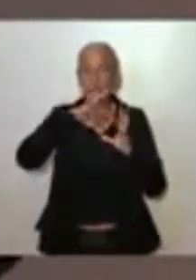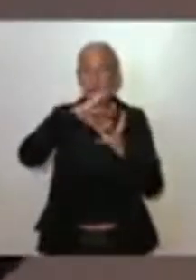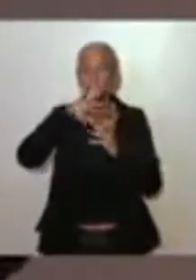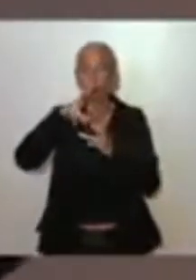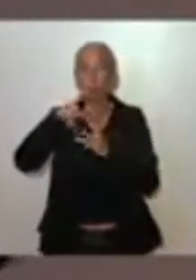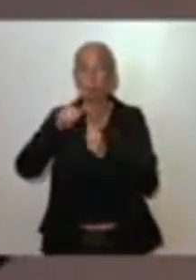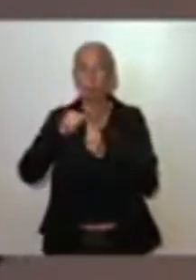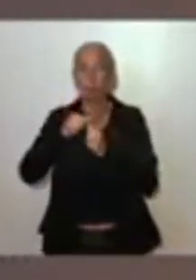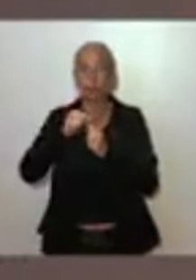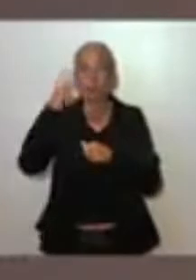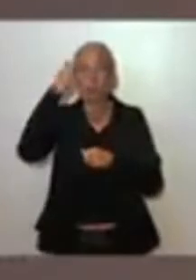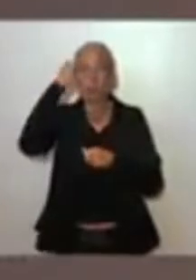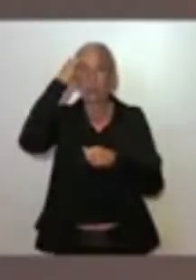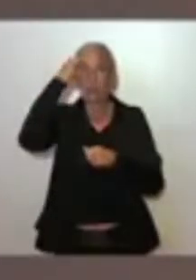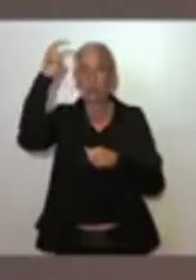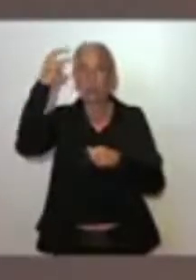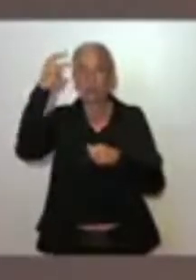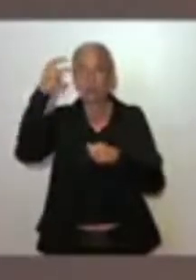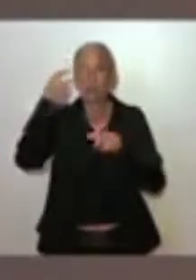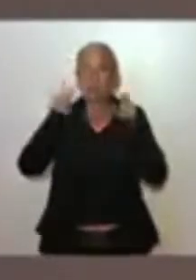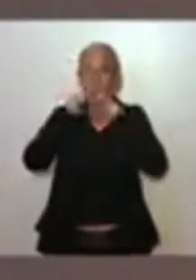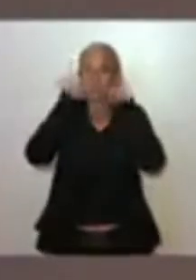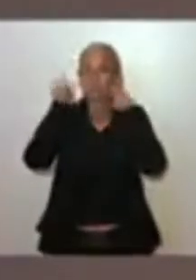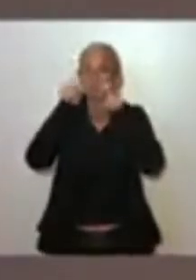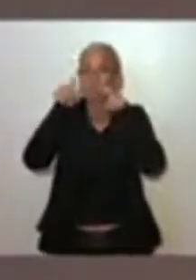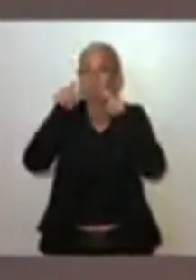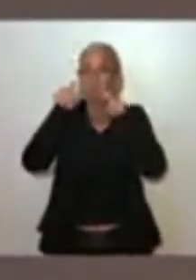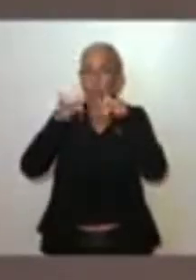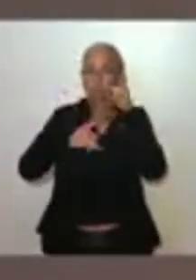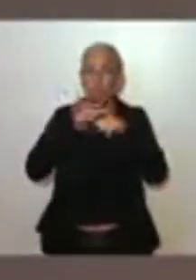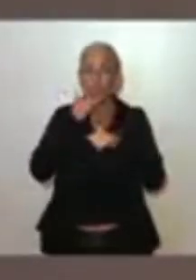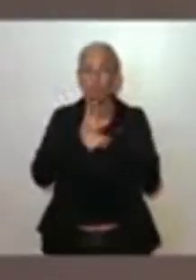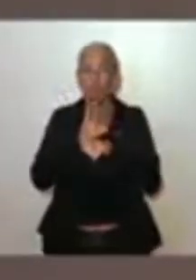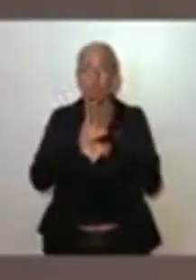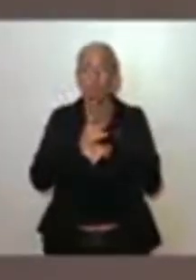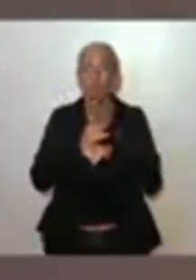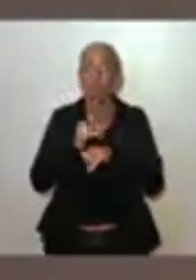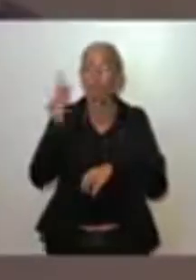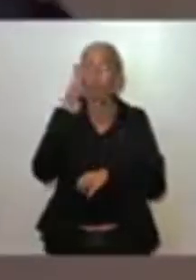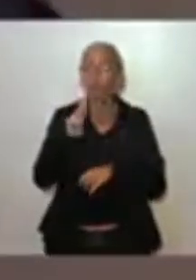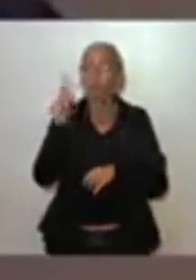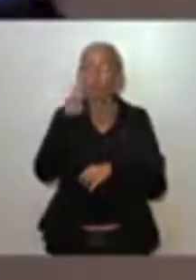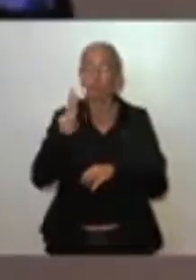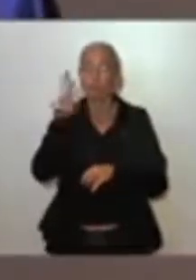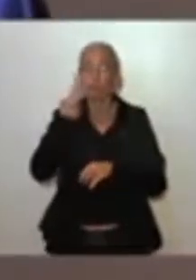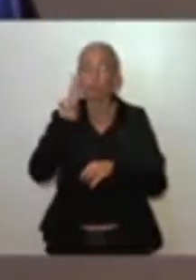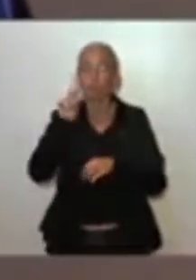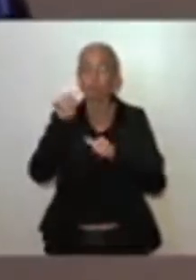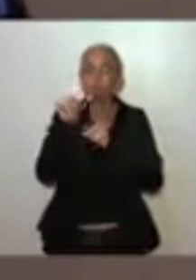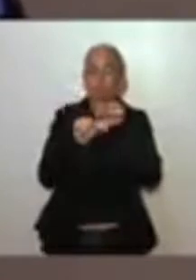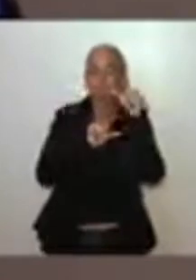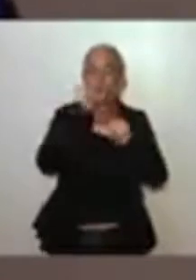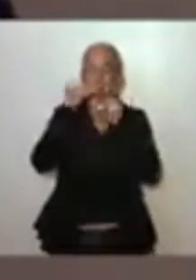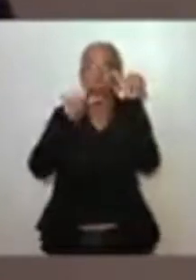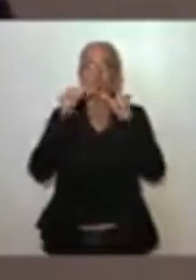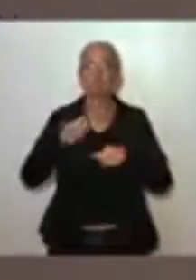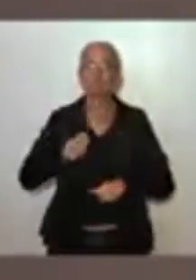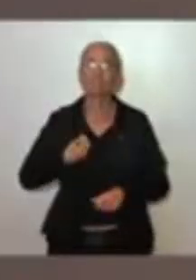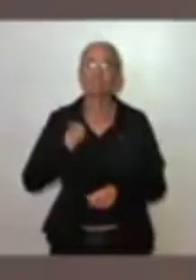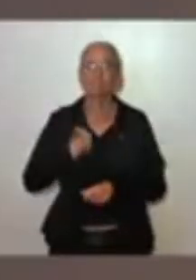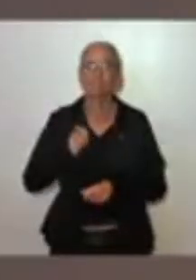inteligência artificial vai ser progressivamente utilizada e vai mudar as nossas vidas